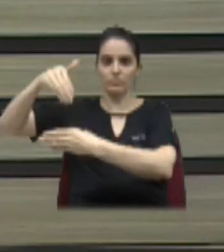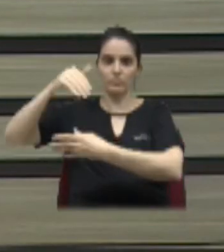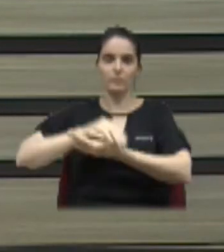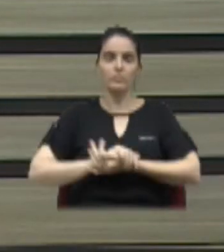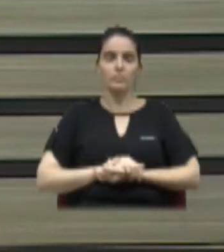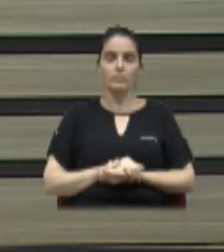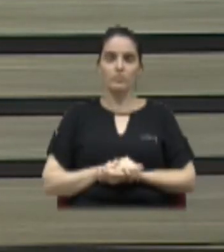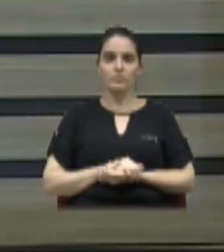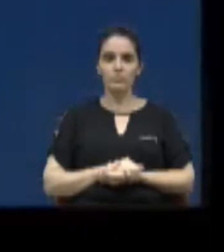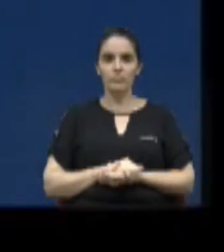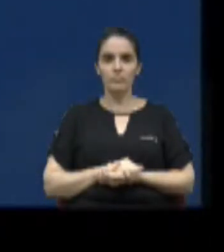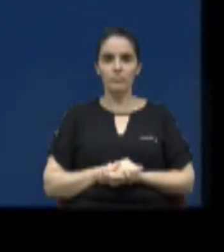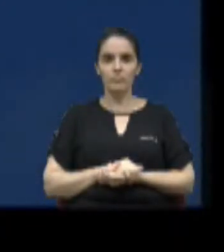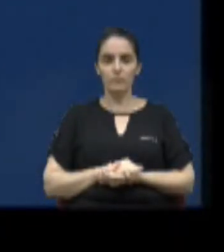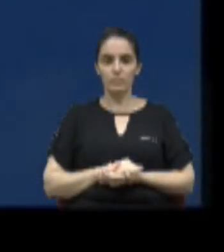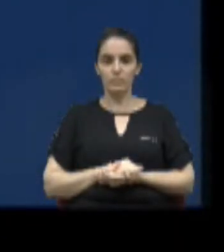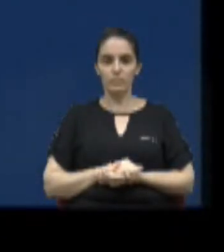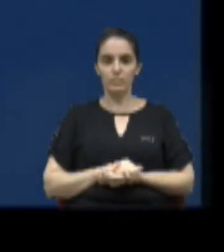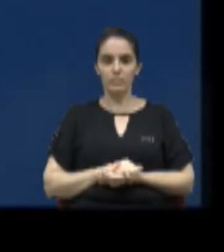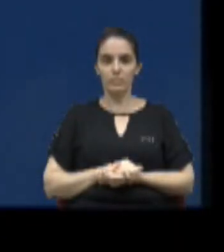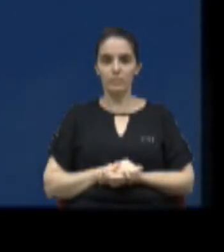vereadores.